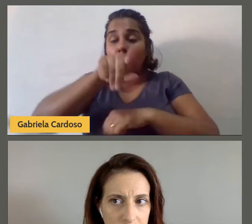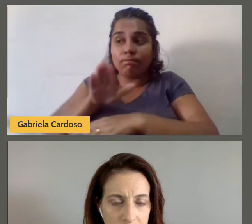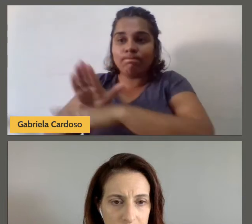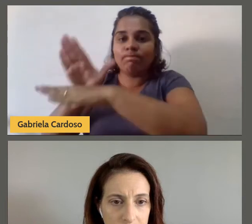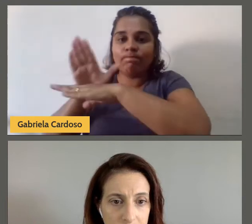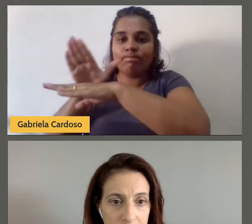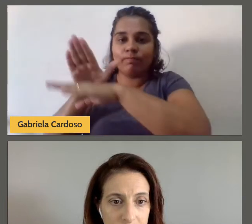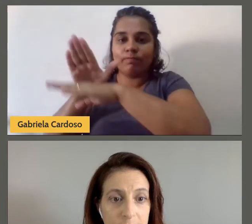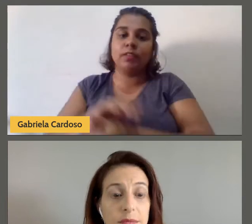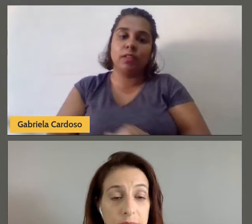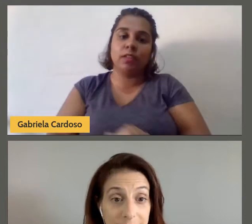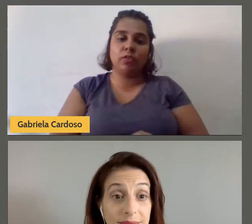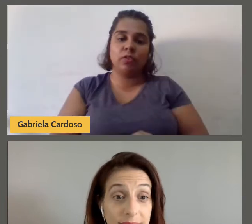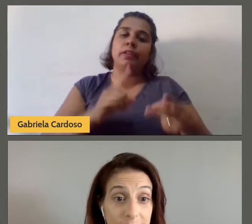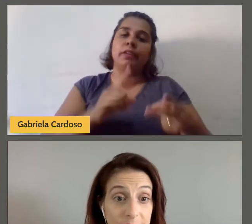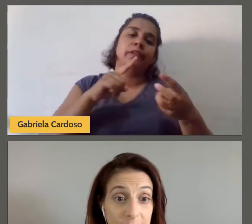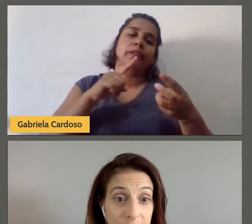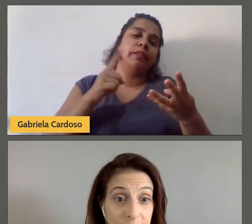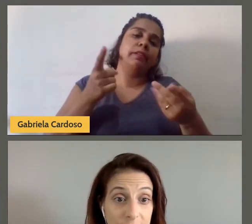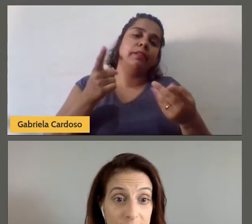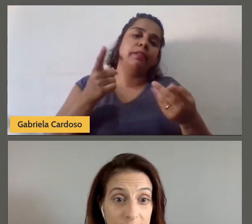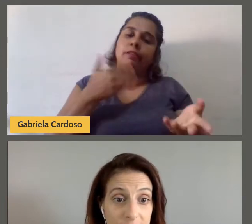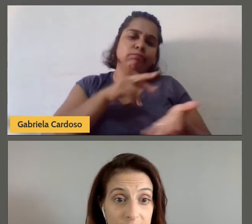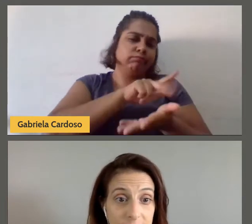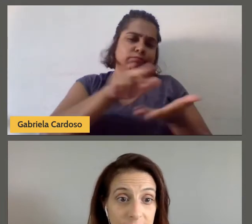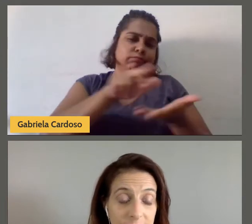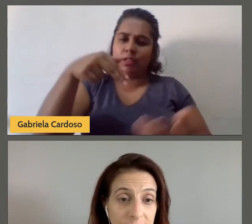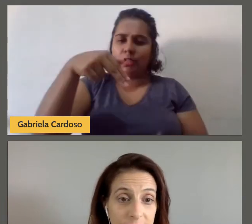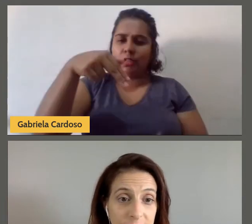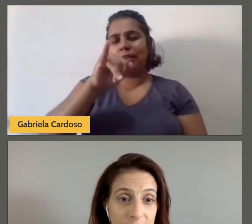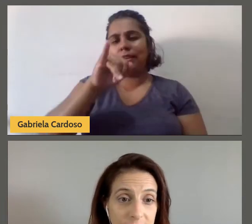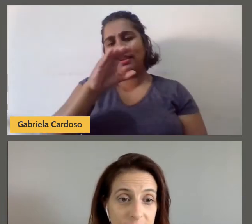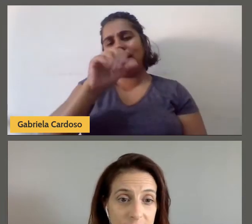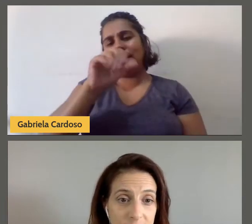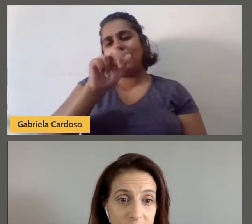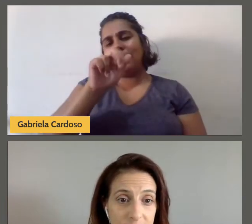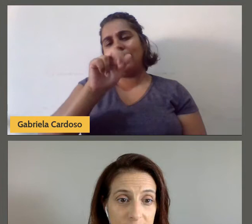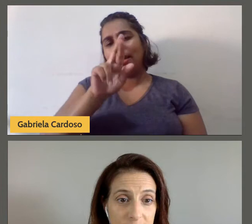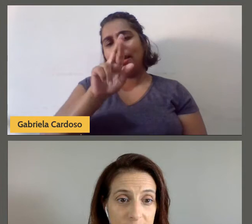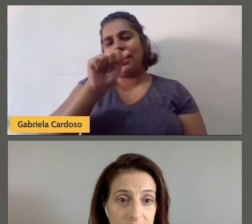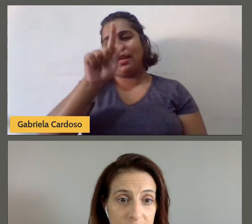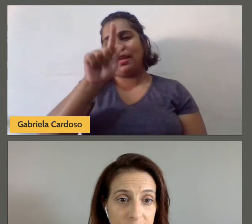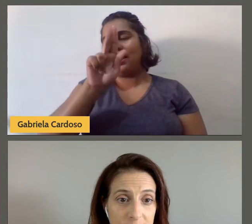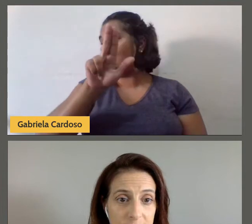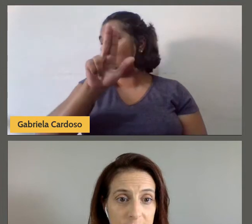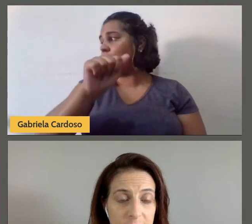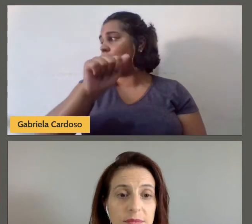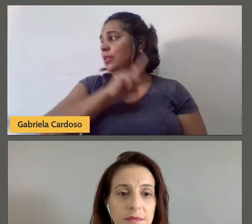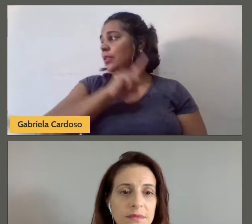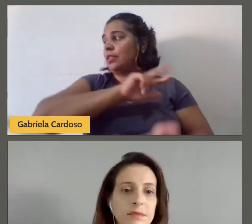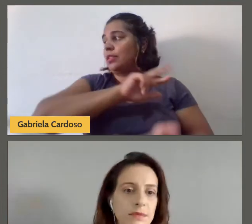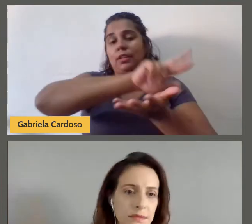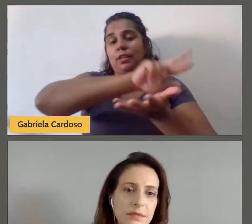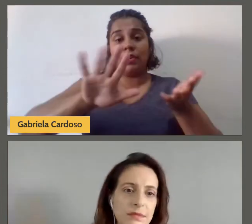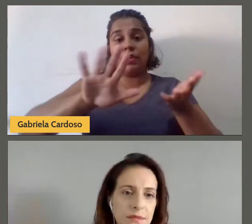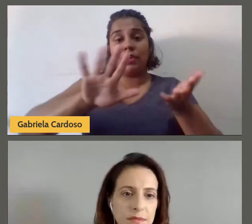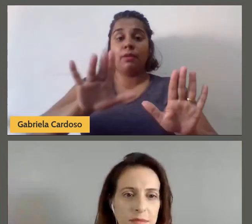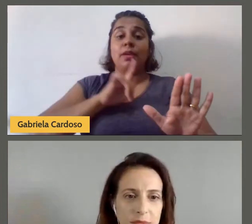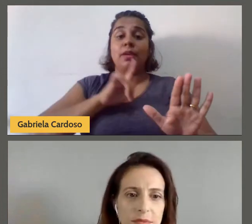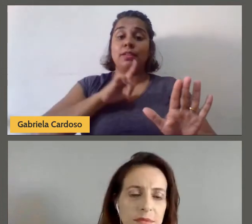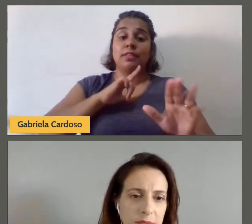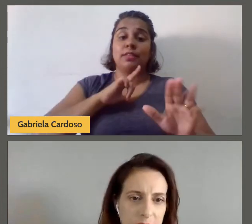Enfim, Nicarágua, Haiti, República Democrática do Congo, é bastante diverso, mas eu acho que eu destacaria esses três,